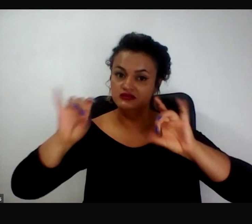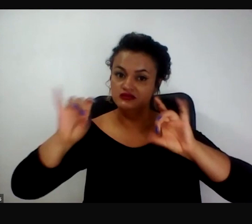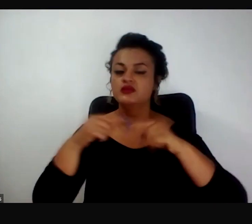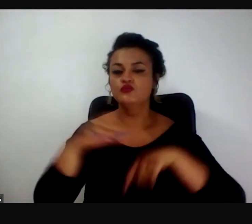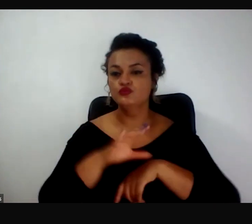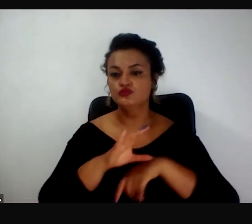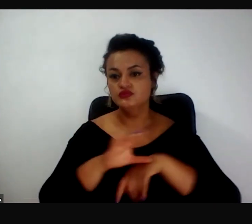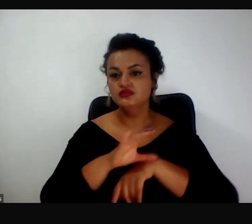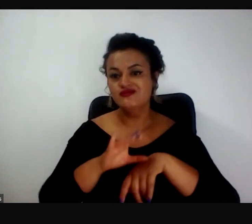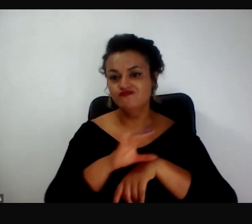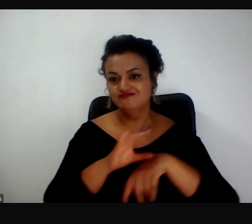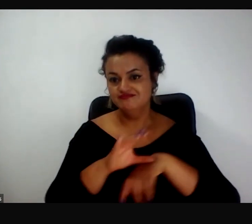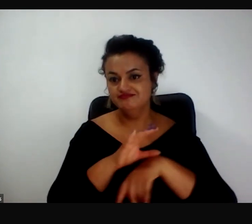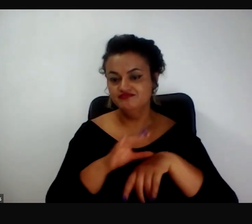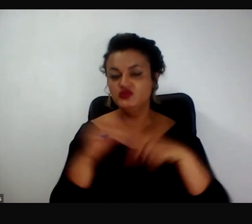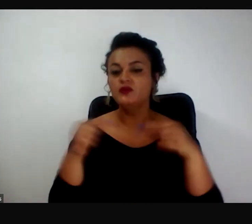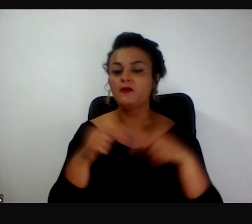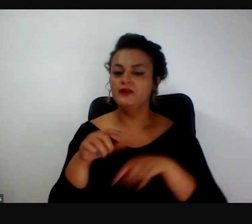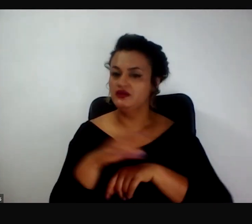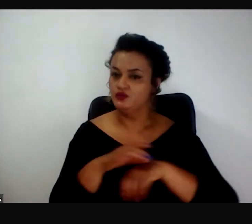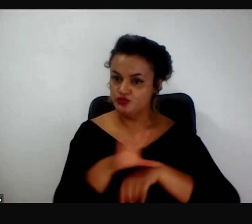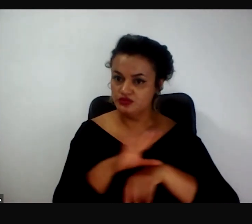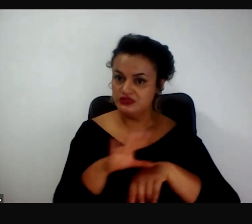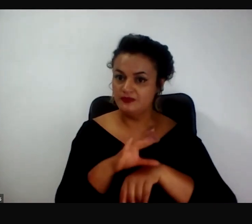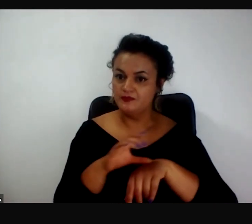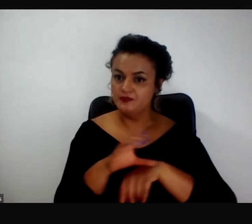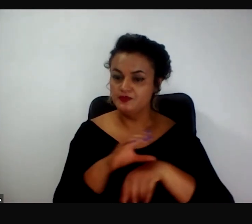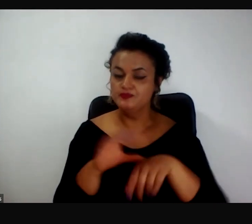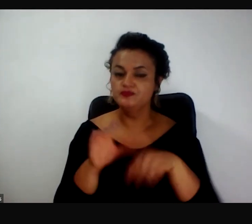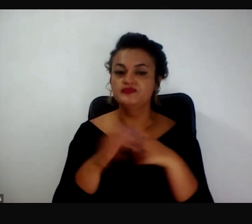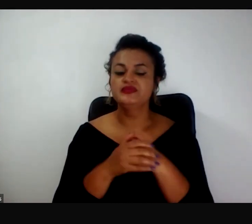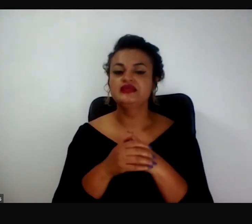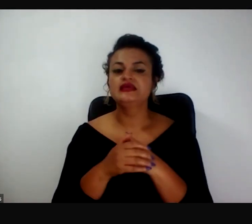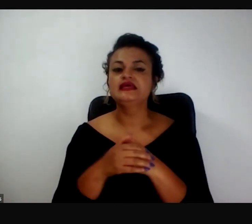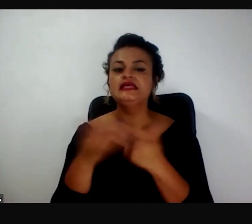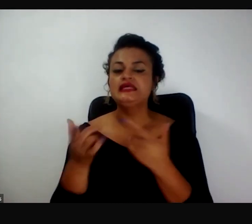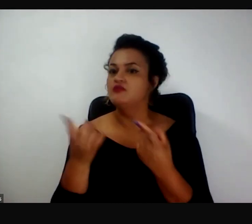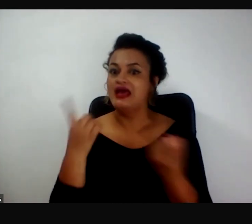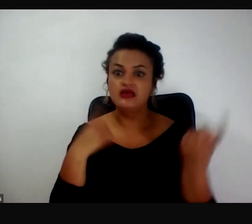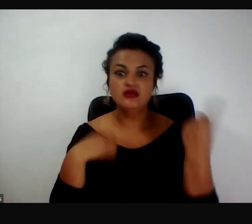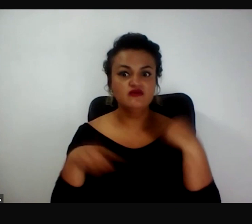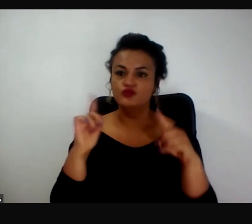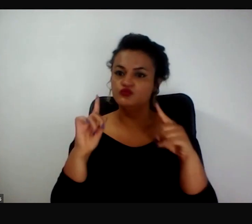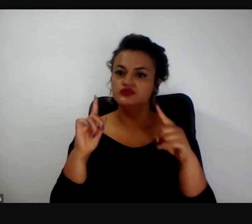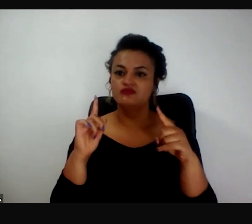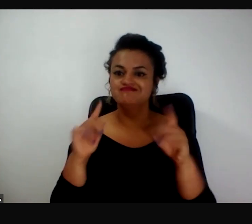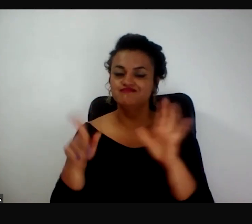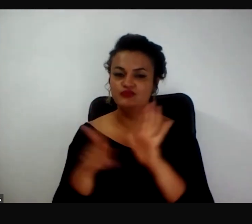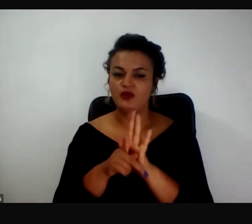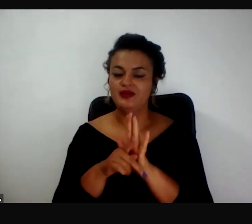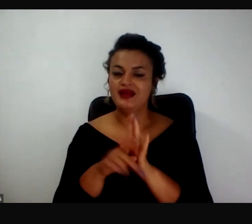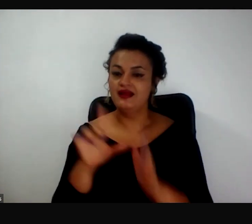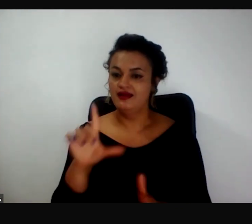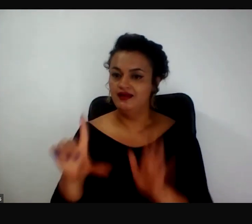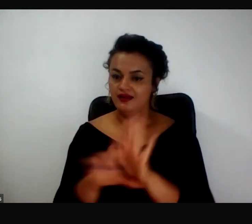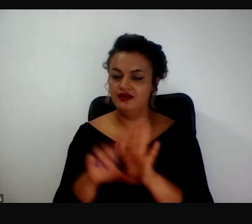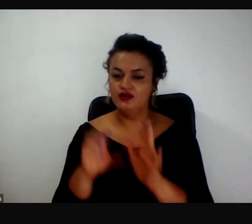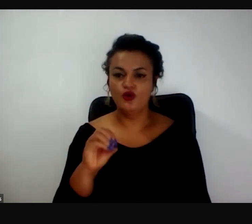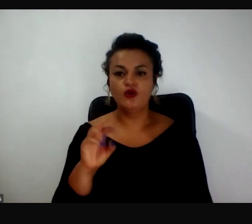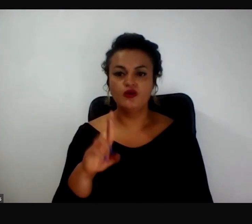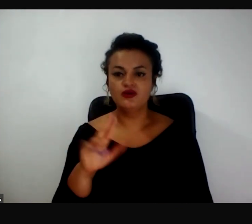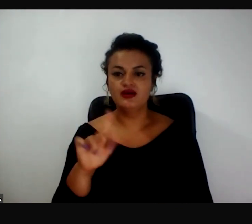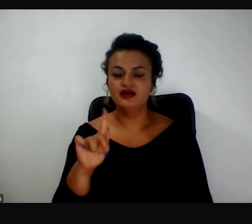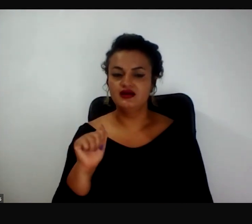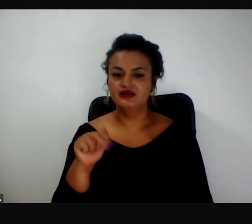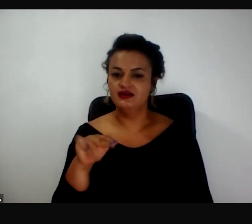reconhecido pela Constituição e com uma regulação específica, não é a lei orgânica do Poder Judiciário, porque